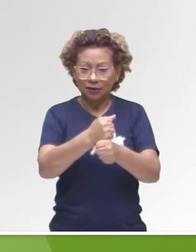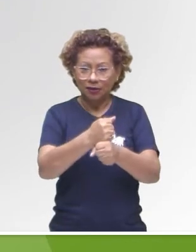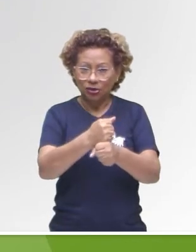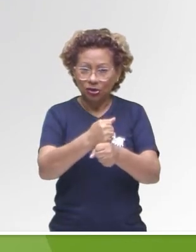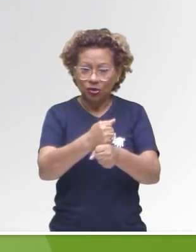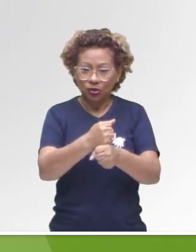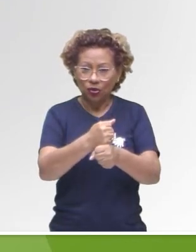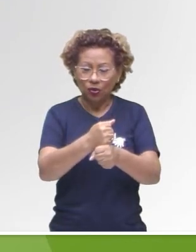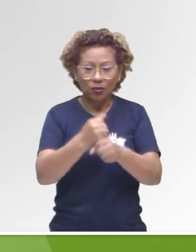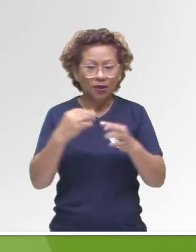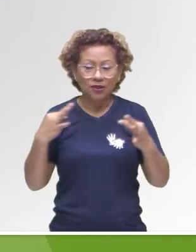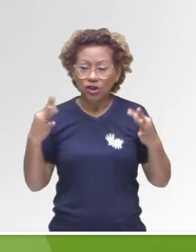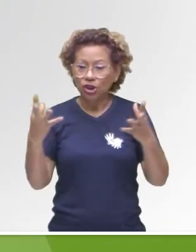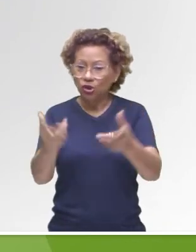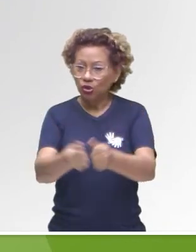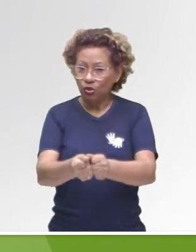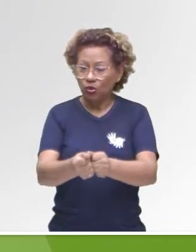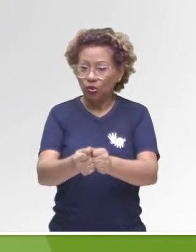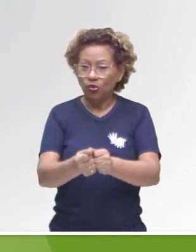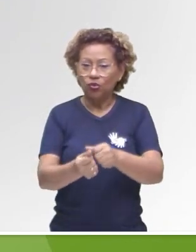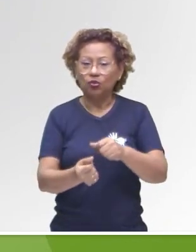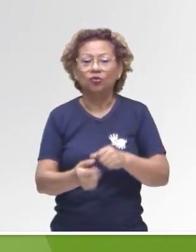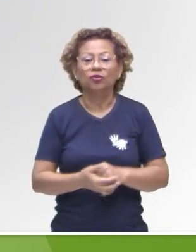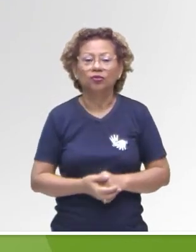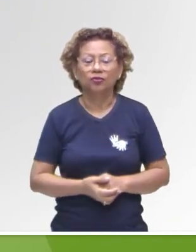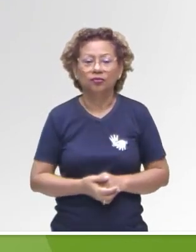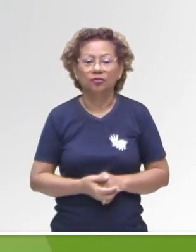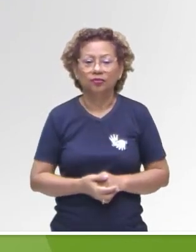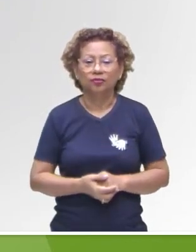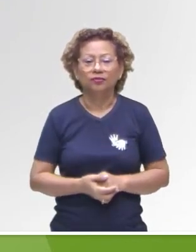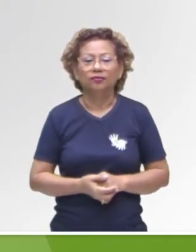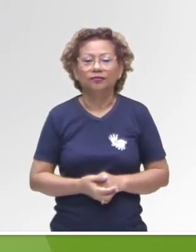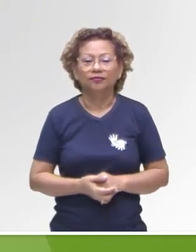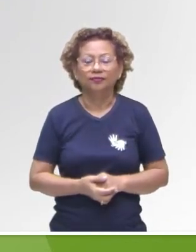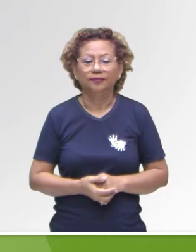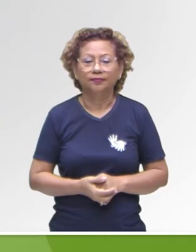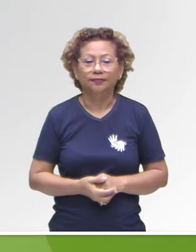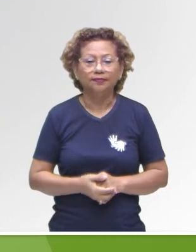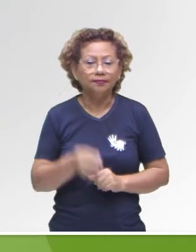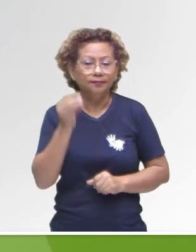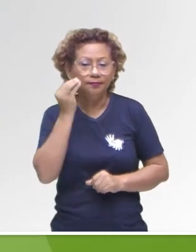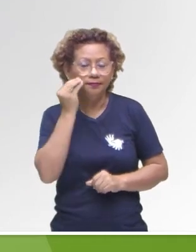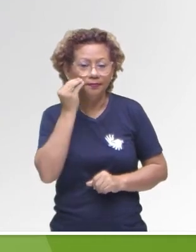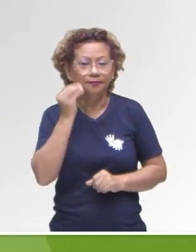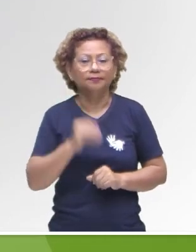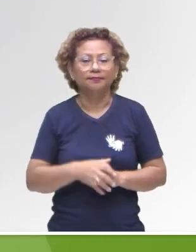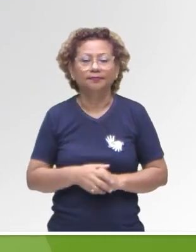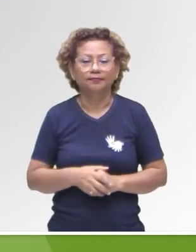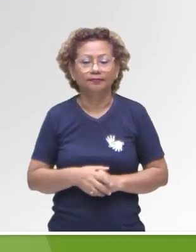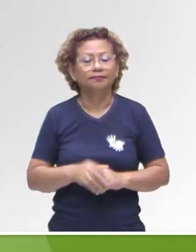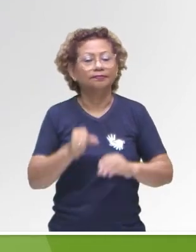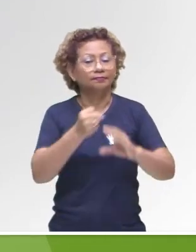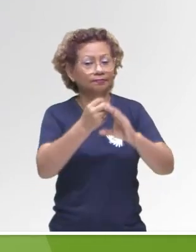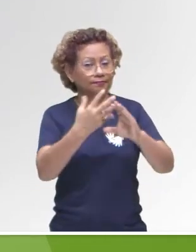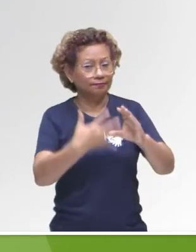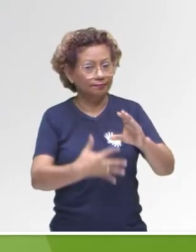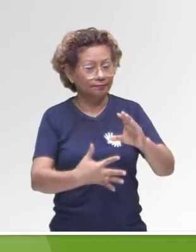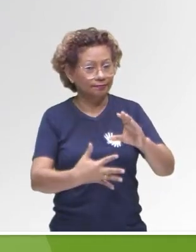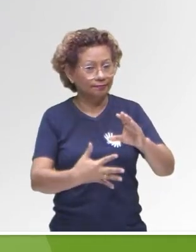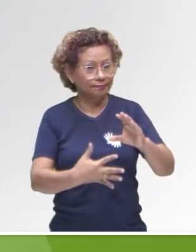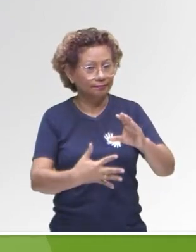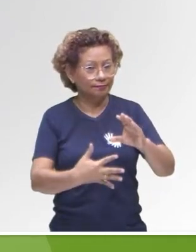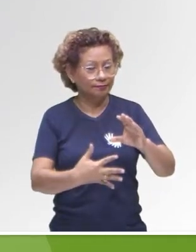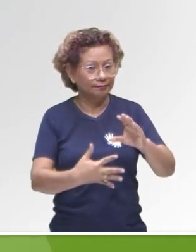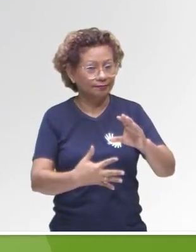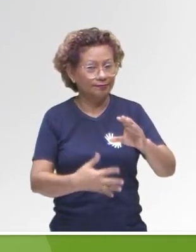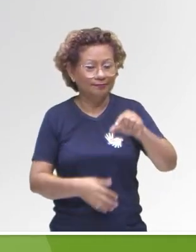a soma de todos os ΔVs de cada capacitor. Então, olha aqui, isso aqui é uma característica. ΔV